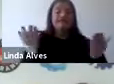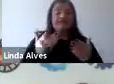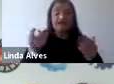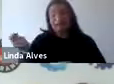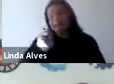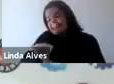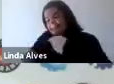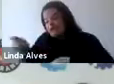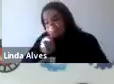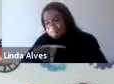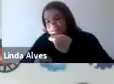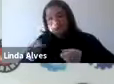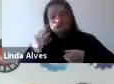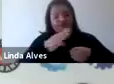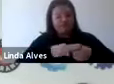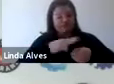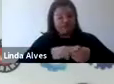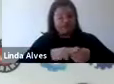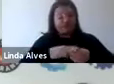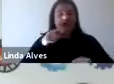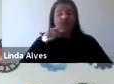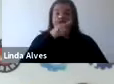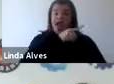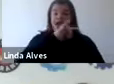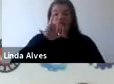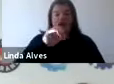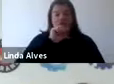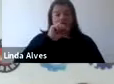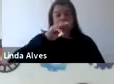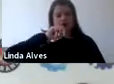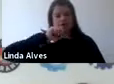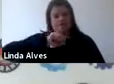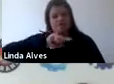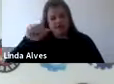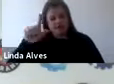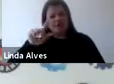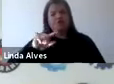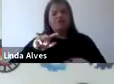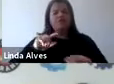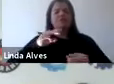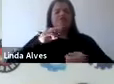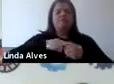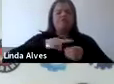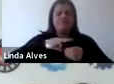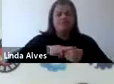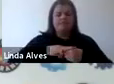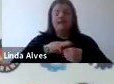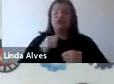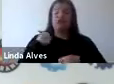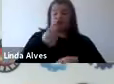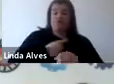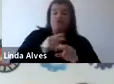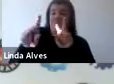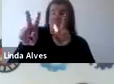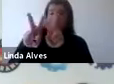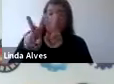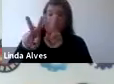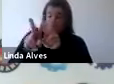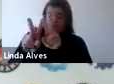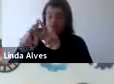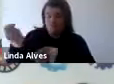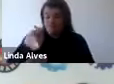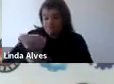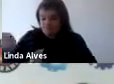Volvo, o Jamil está também negociando lá com o Daniel, com a Volkswagen, e nossos dirigentes estão em toda a